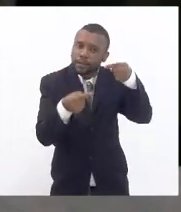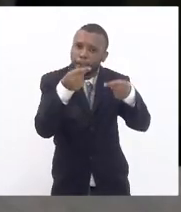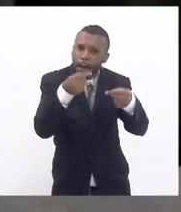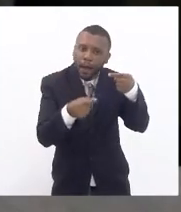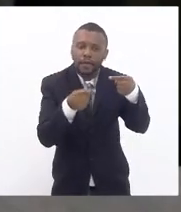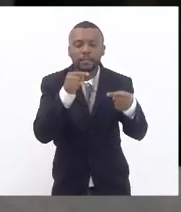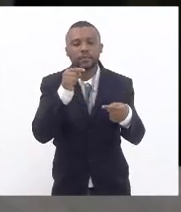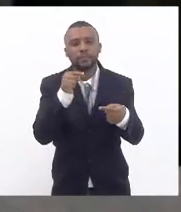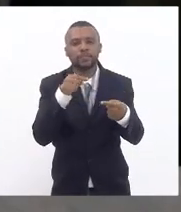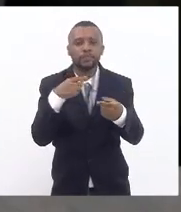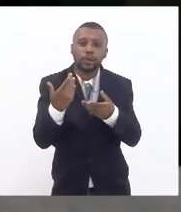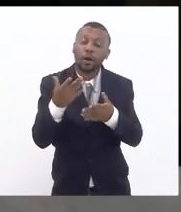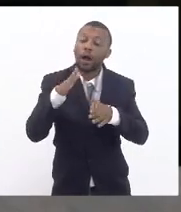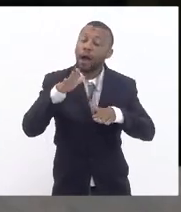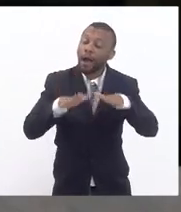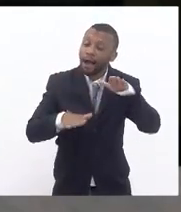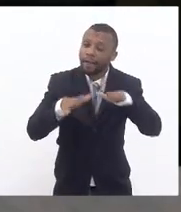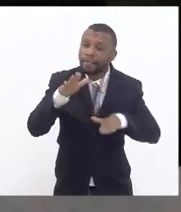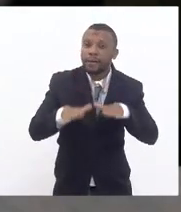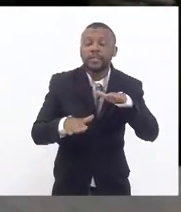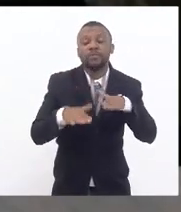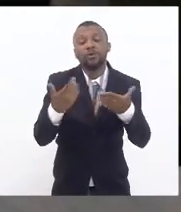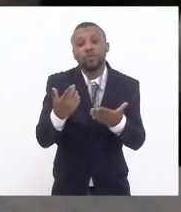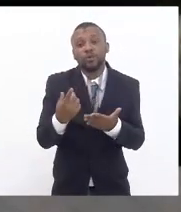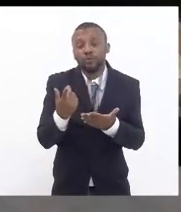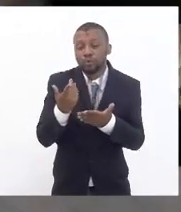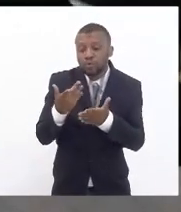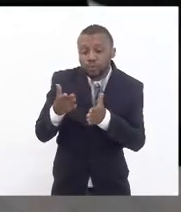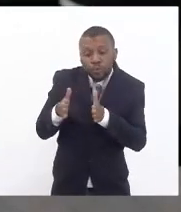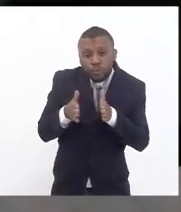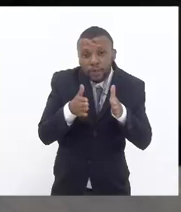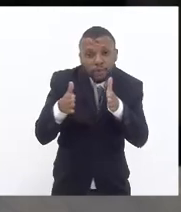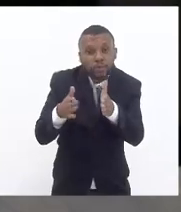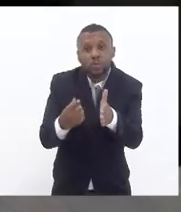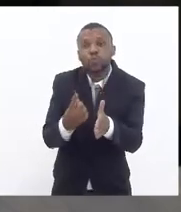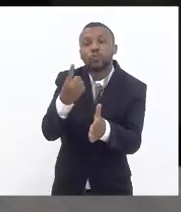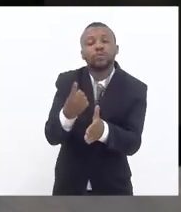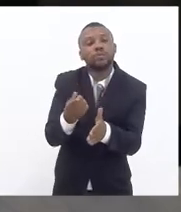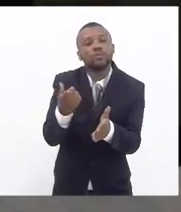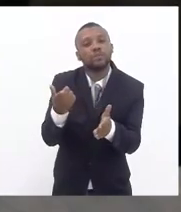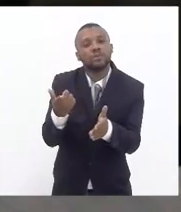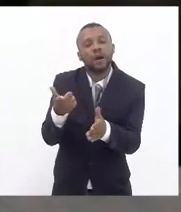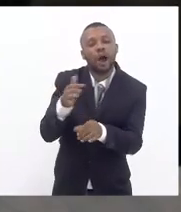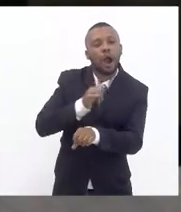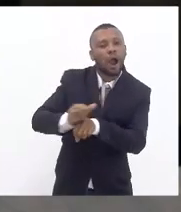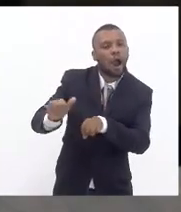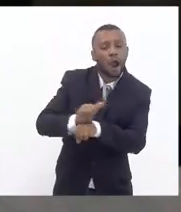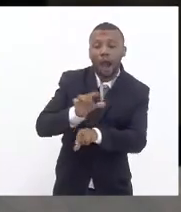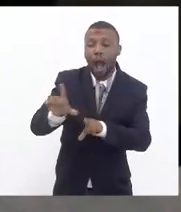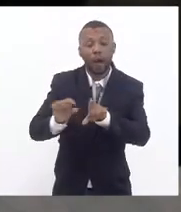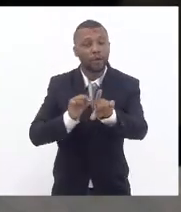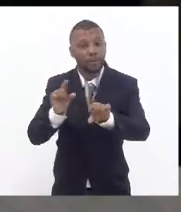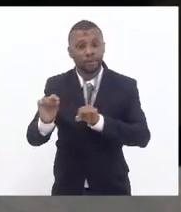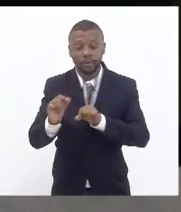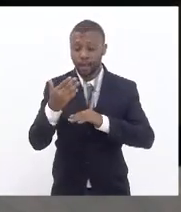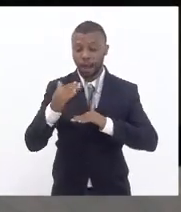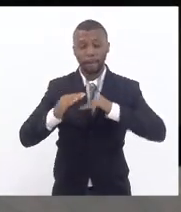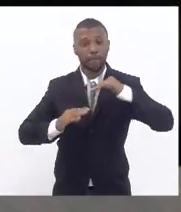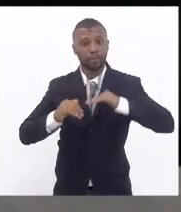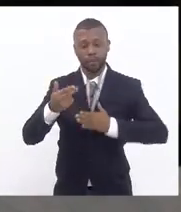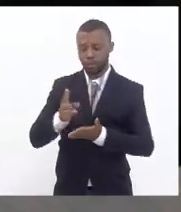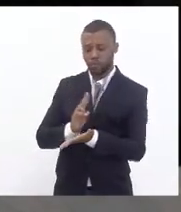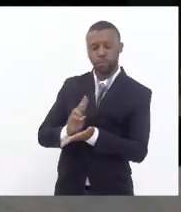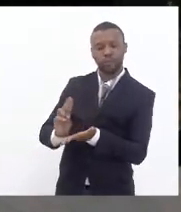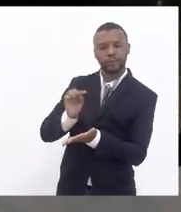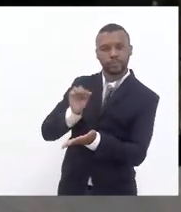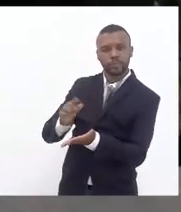acabou sendo, talvez, o único caminho, a única alternativa para que a carreira acadêmica, a carreira universitária, seja,